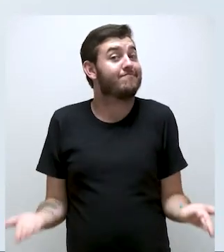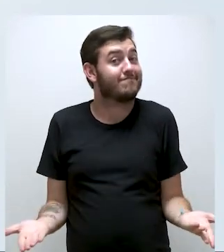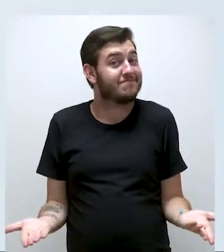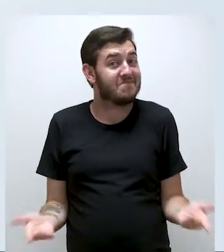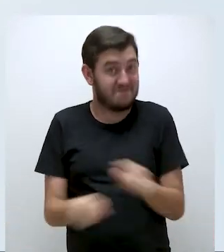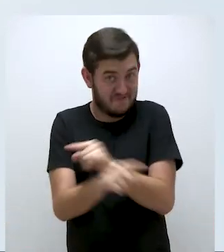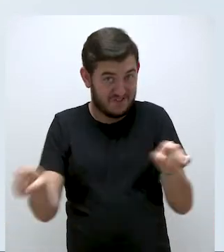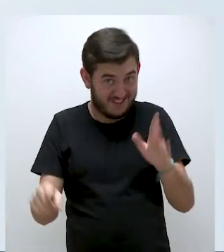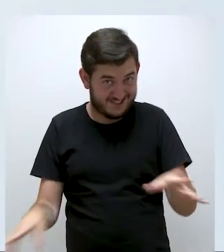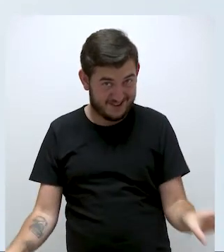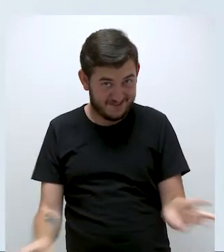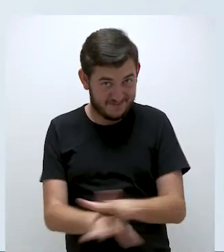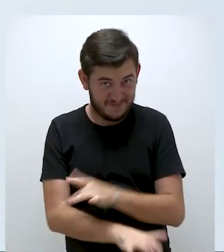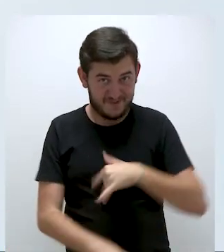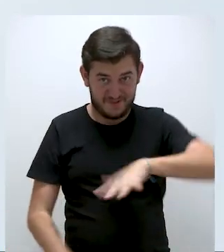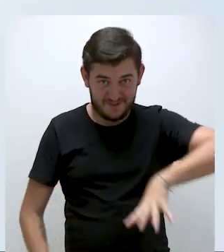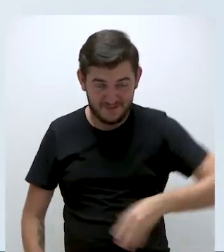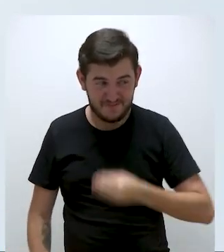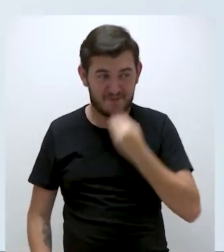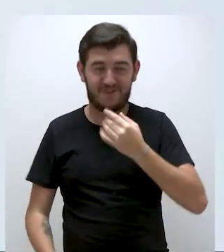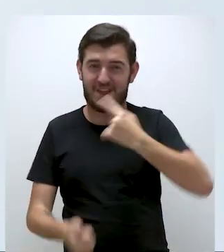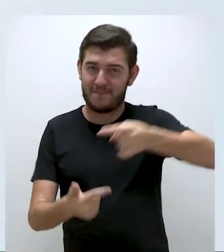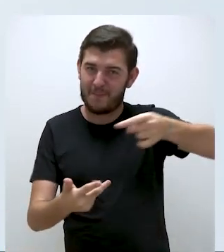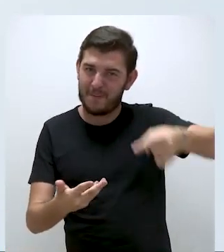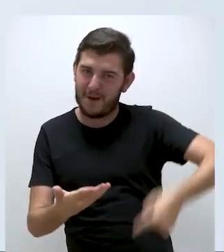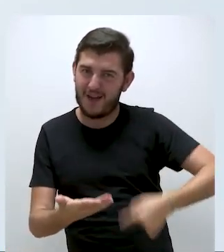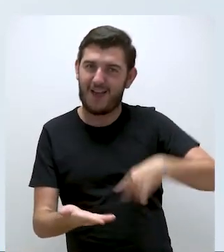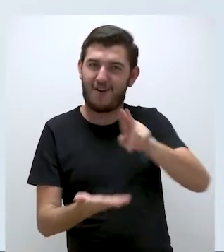Então, pronto para aproveitar ao máximo tudo que a